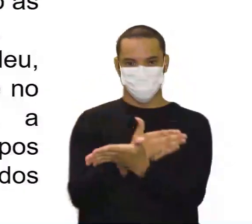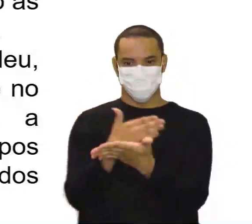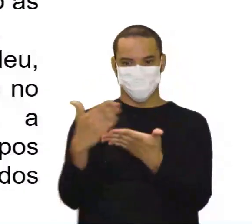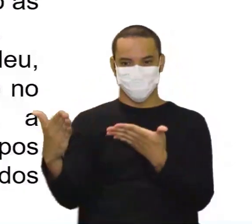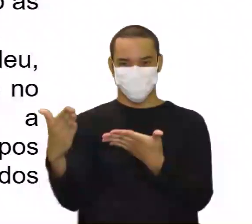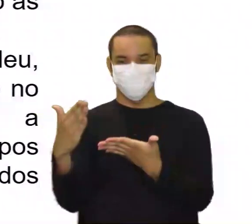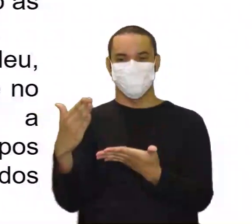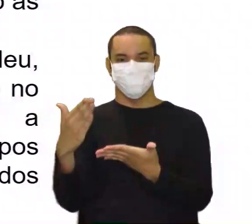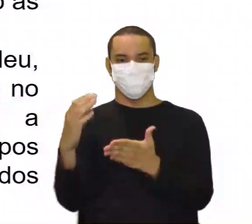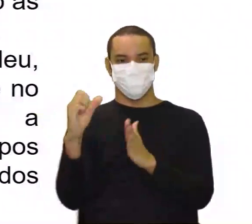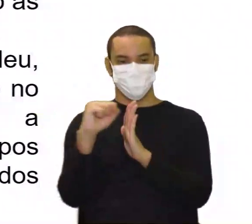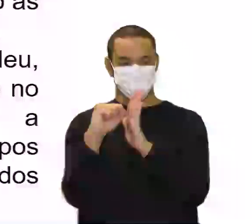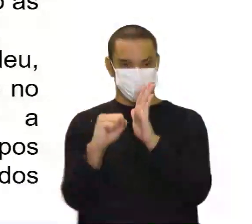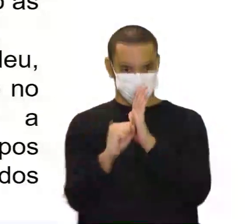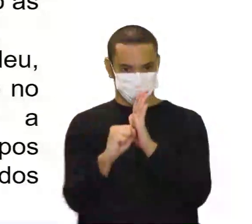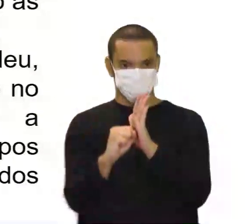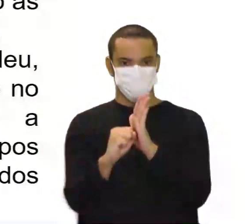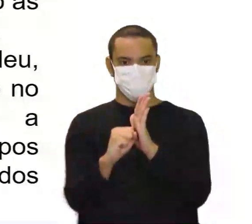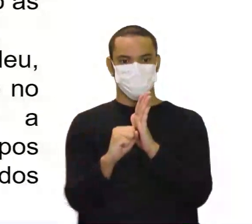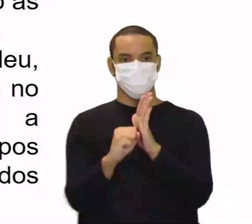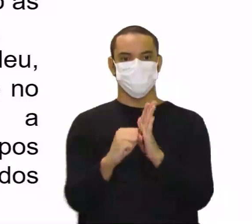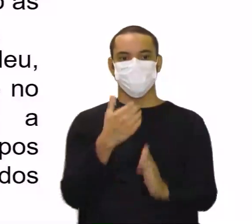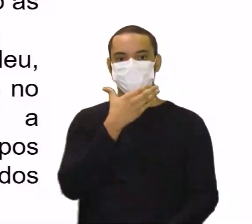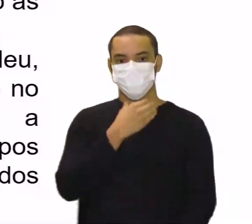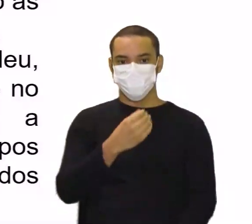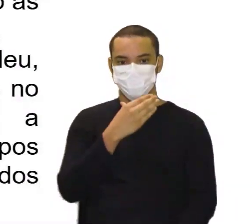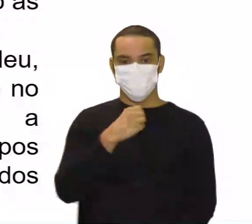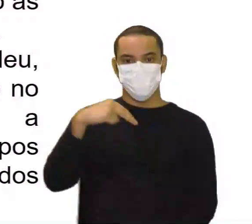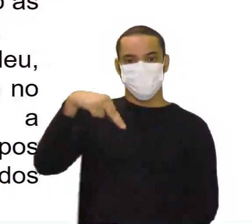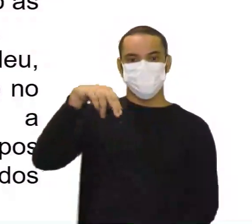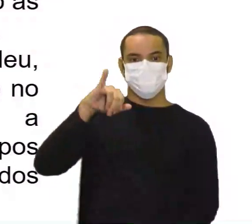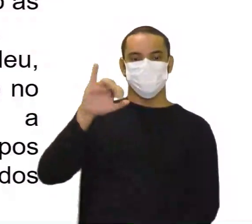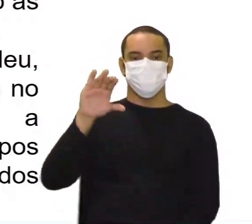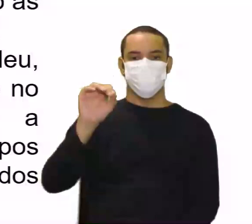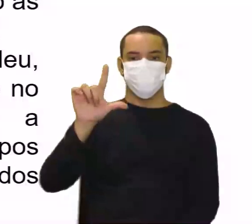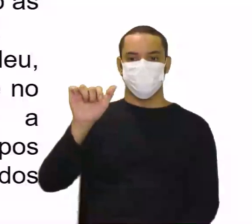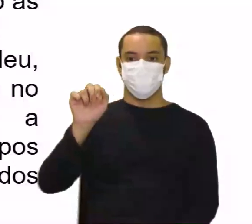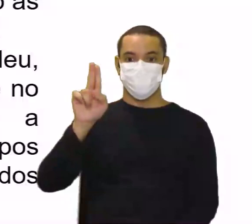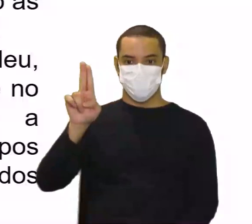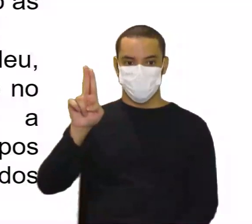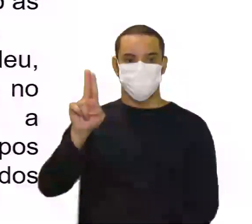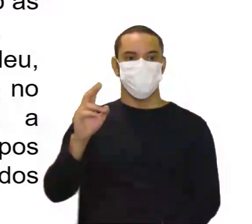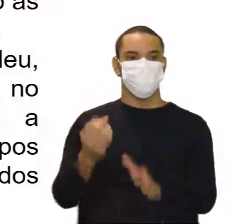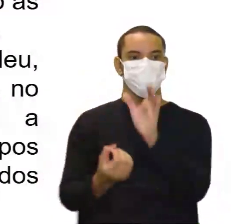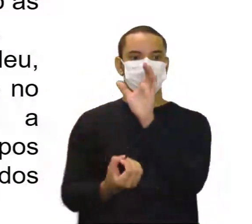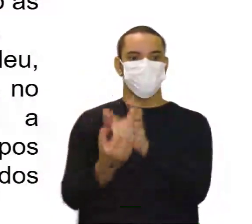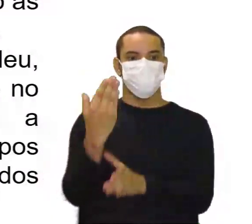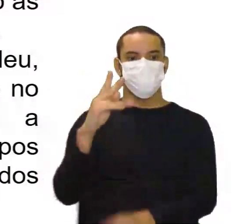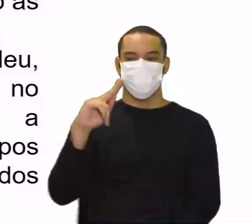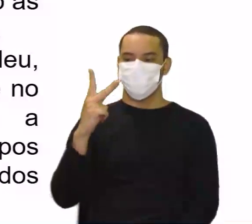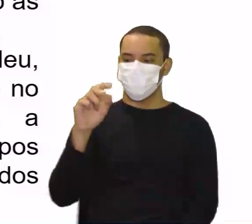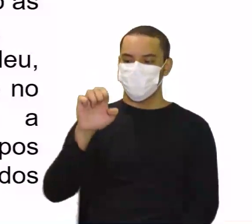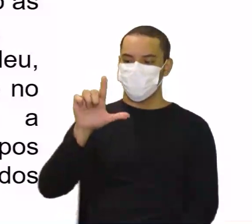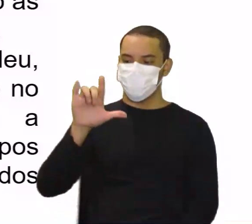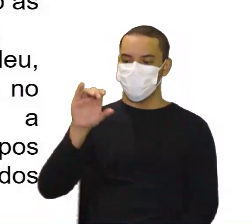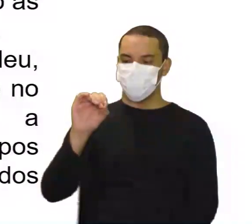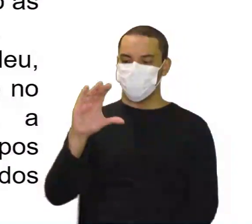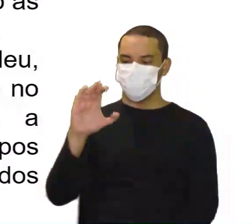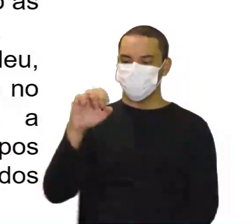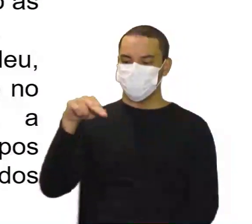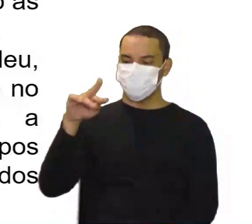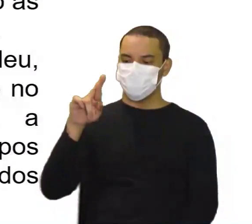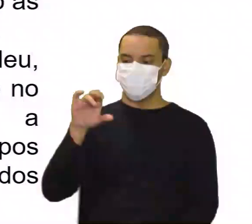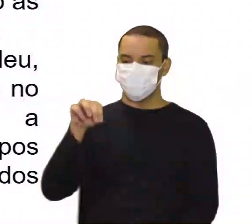deste século, né, o polonês Nicolau Copérnico postulou o heliocentrismo do